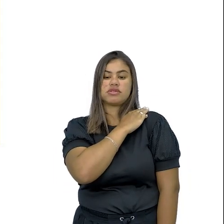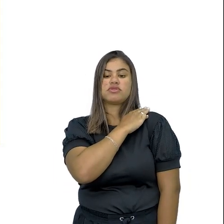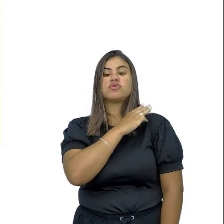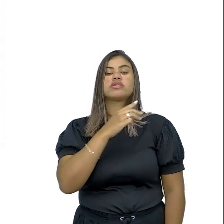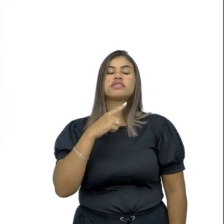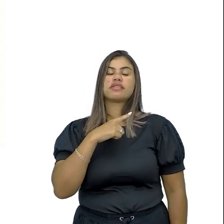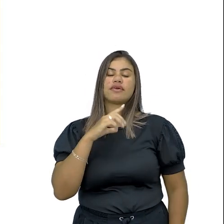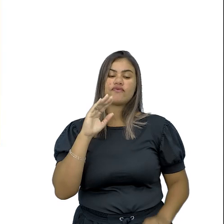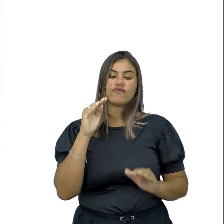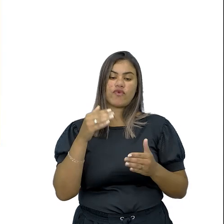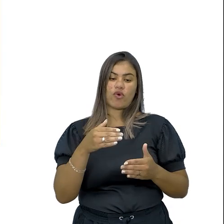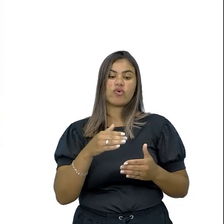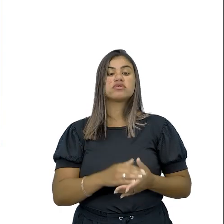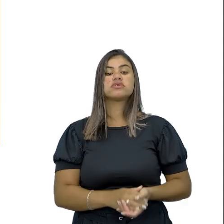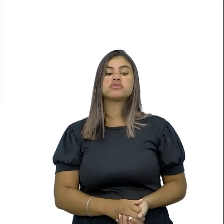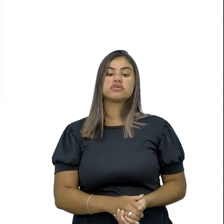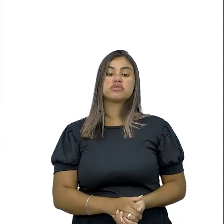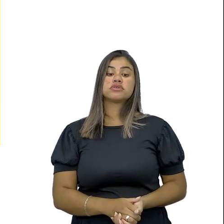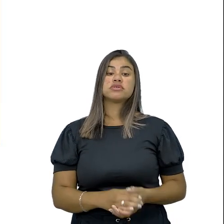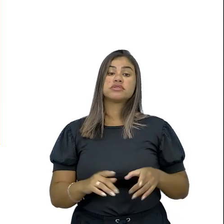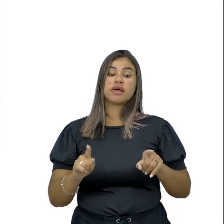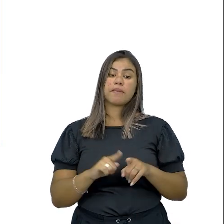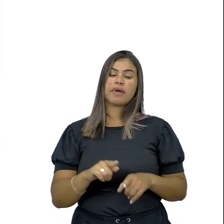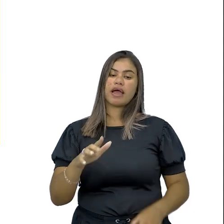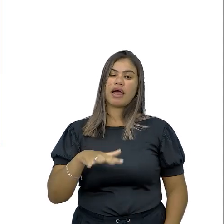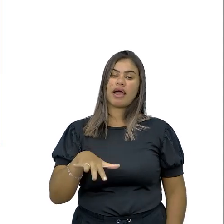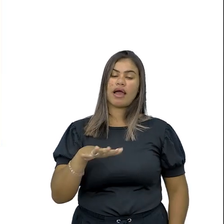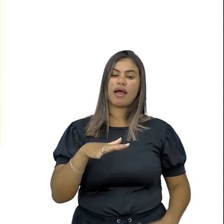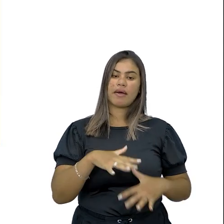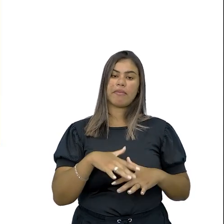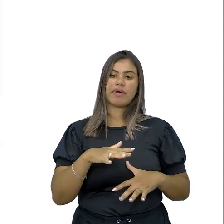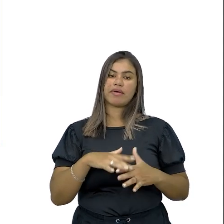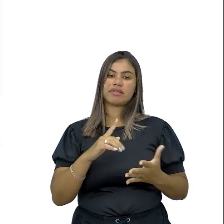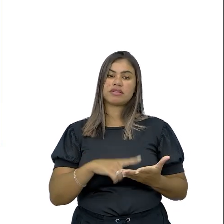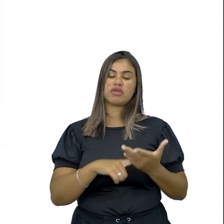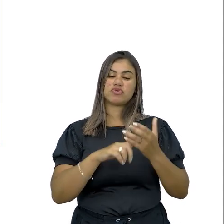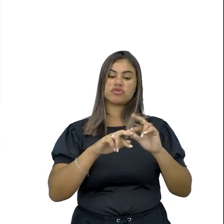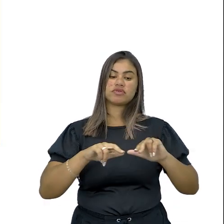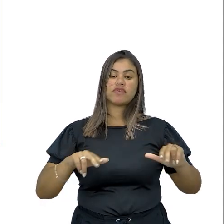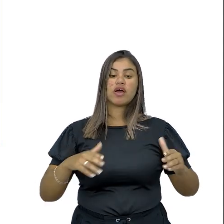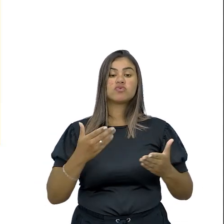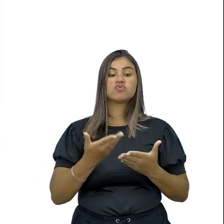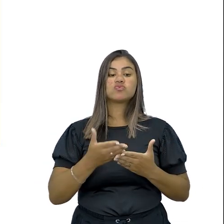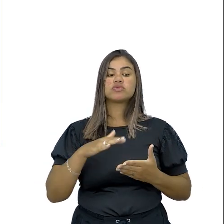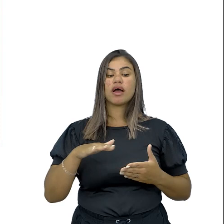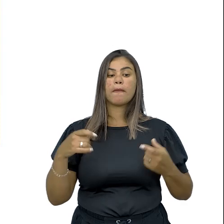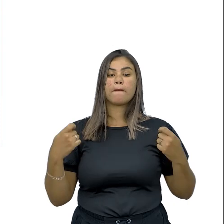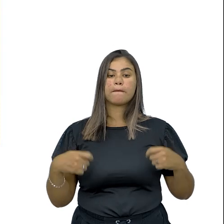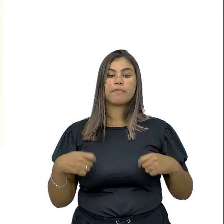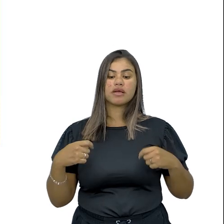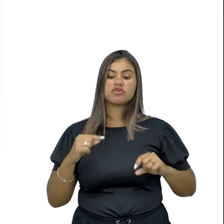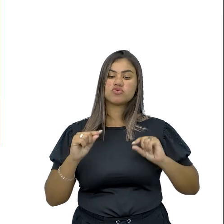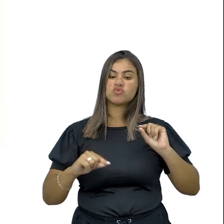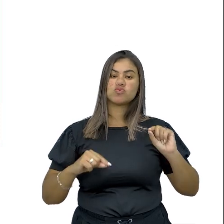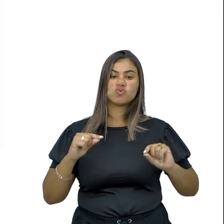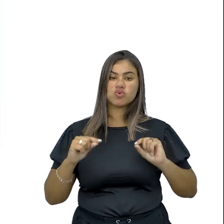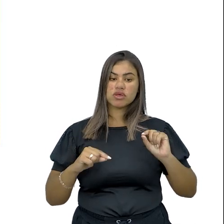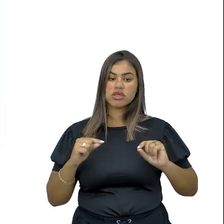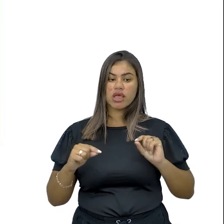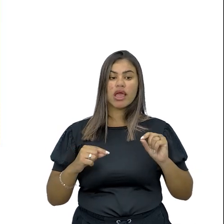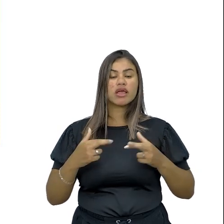médio. No ensino médio, na área de matemática e suas tecnologias, o estudante deve consolidar